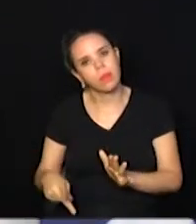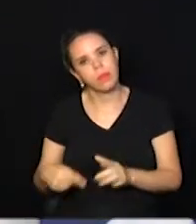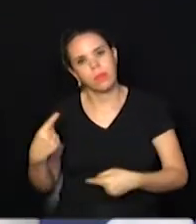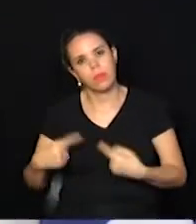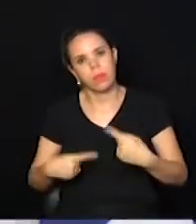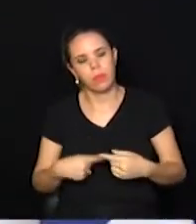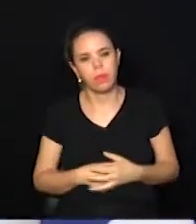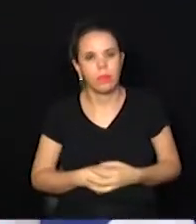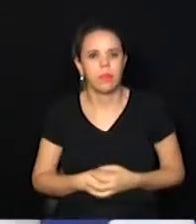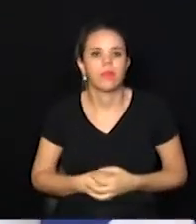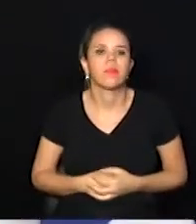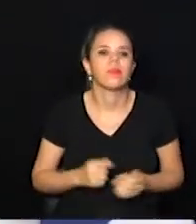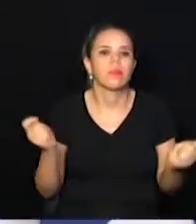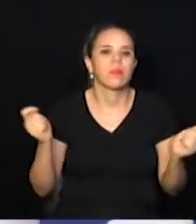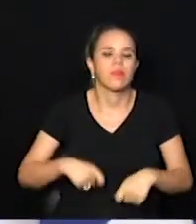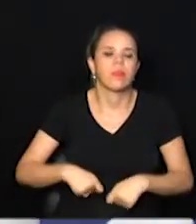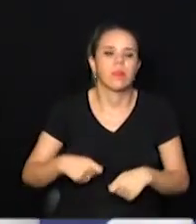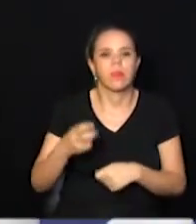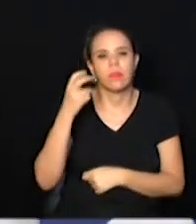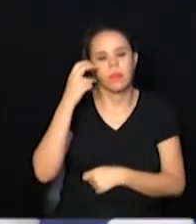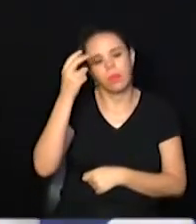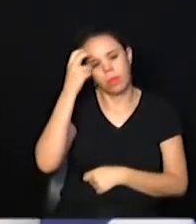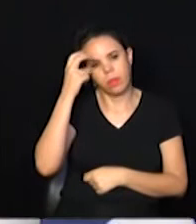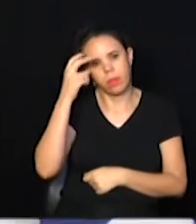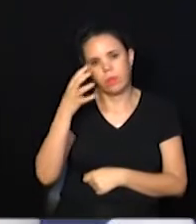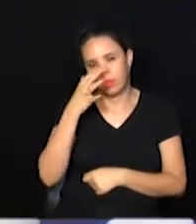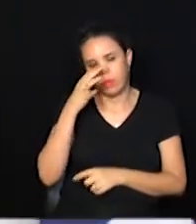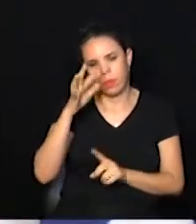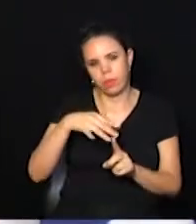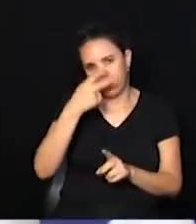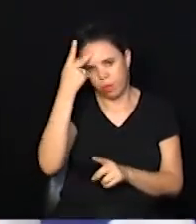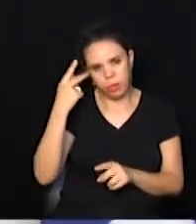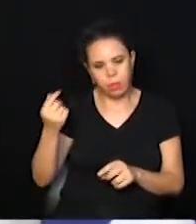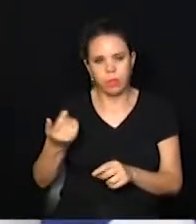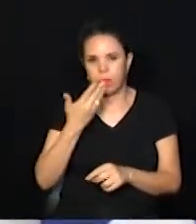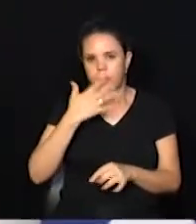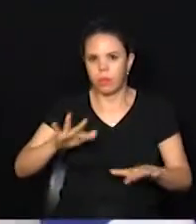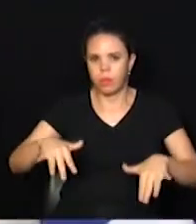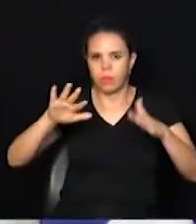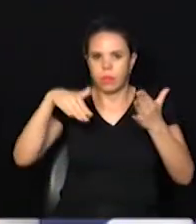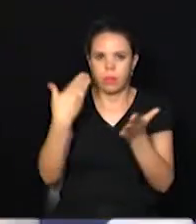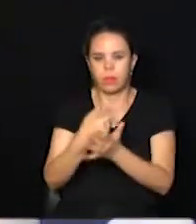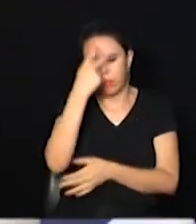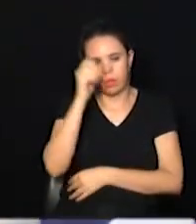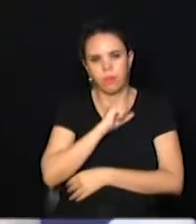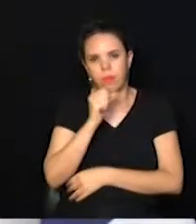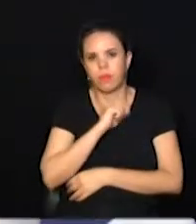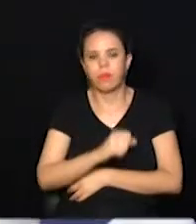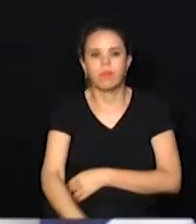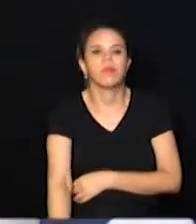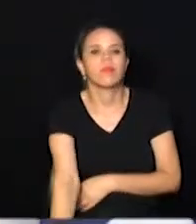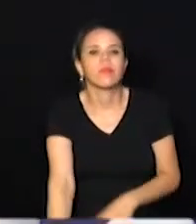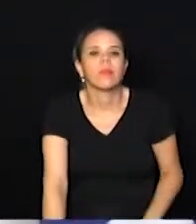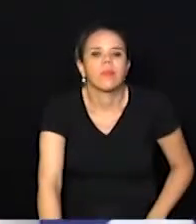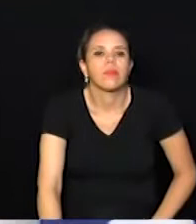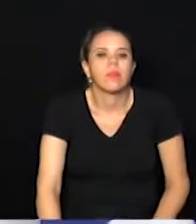política e a capacidade de reencantar as pessoas, desde as crianças até os mais velhos.